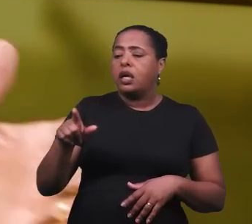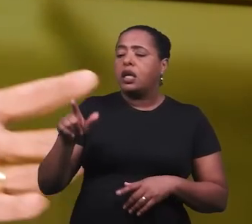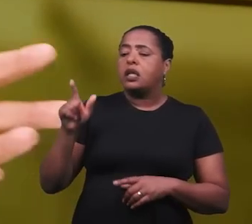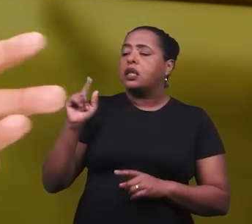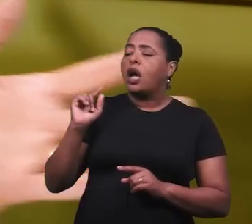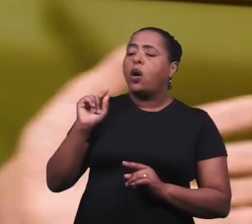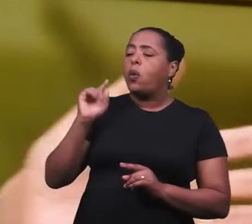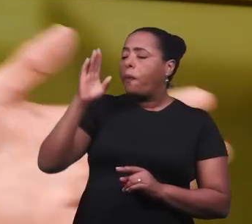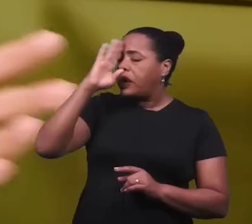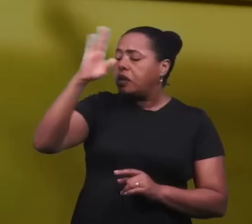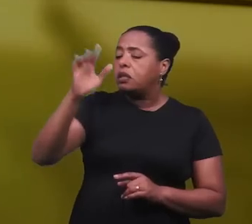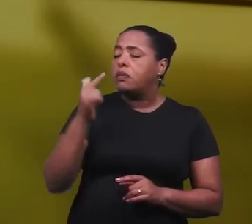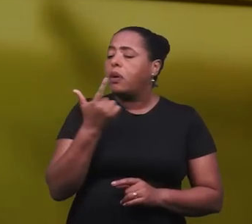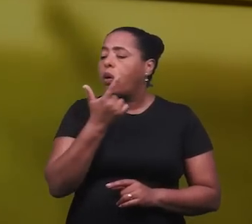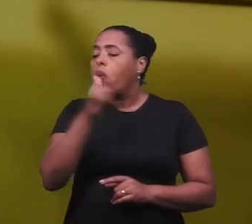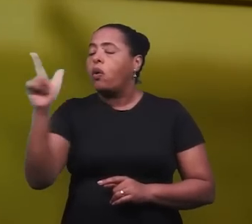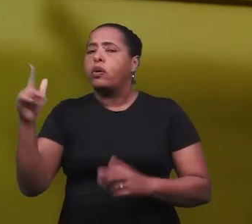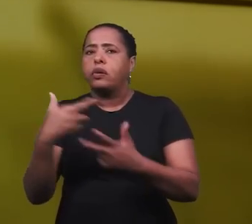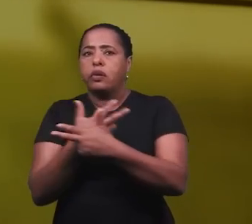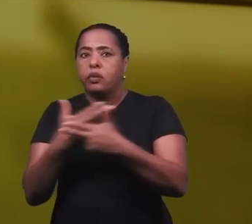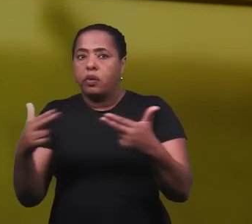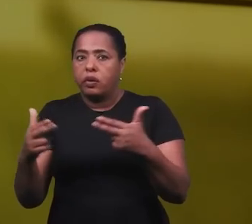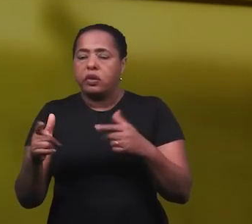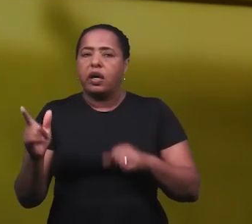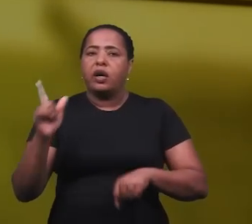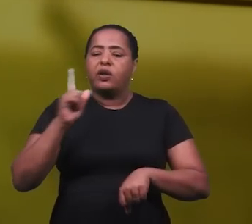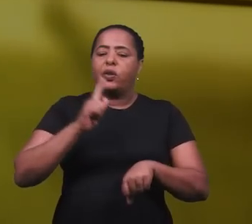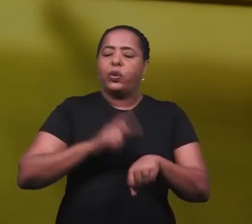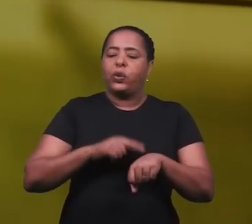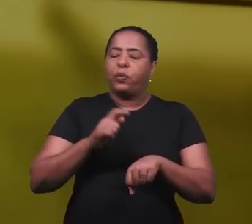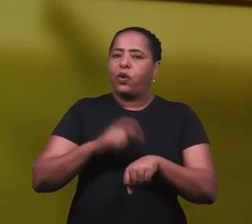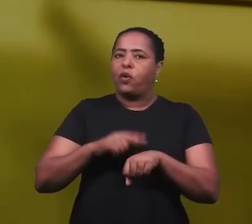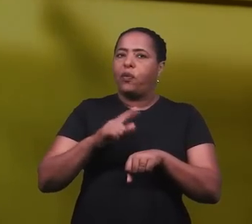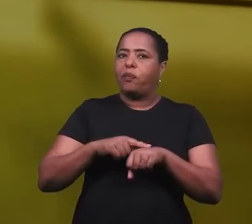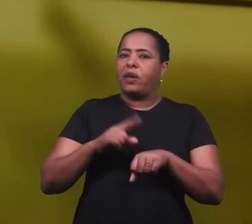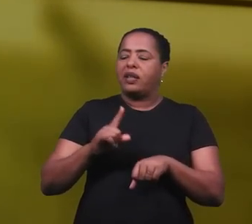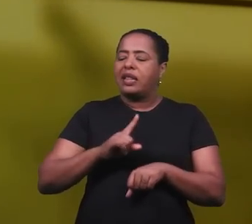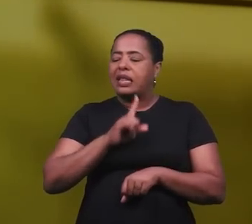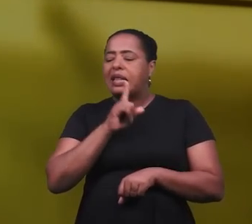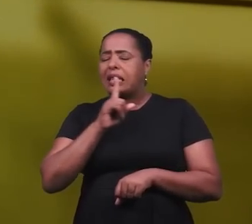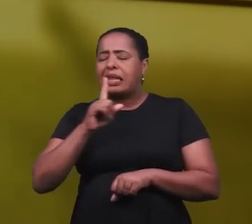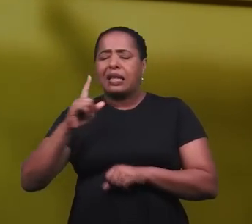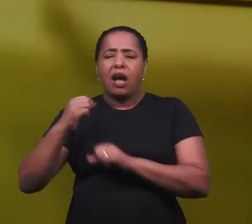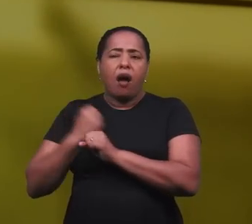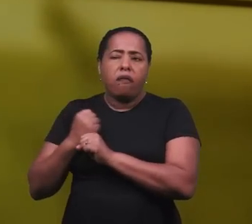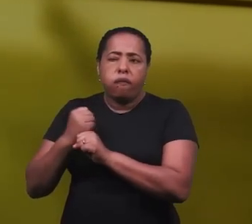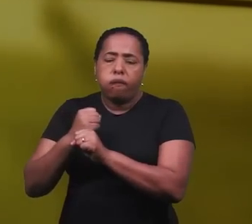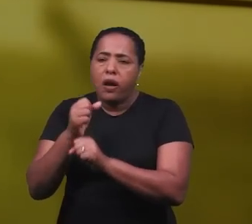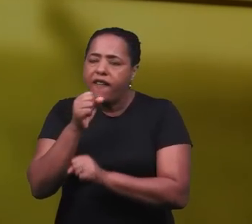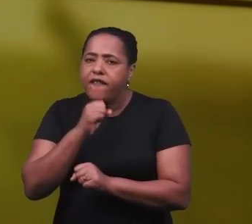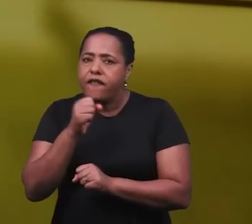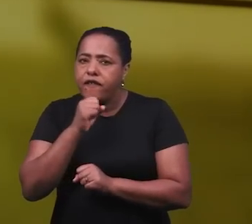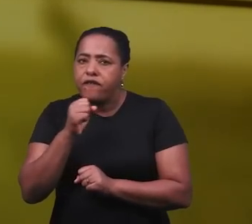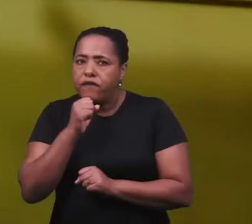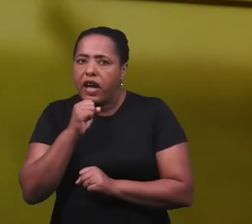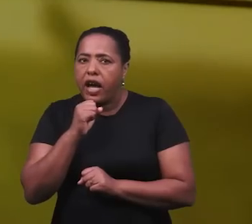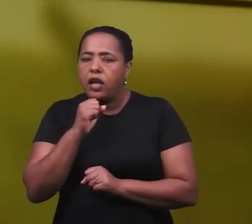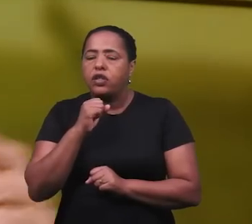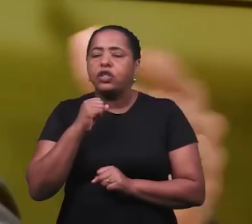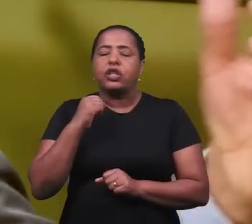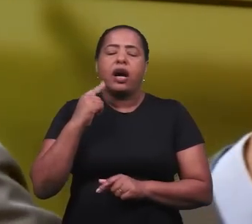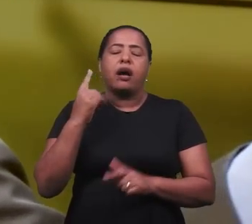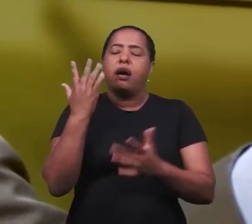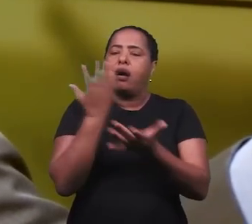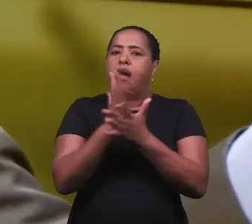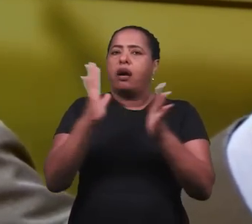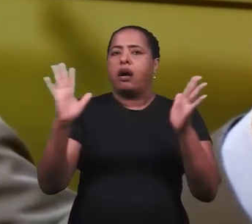outras coisas, está dando prioridade para outras coisas na sua vida, quando você chegar lá na sua velhice,